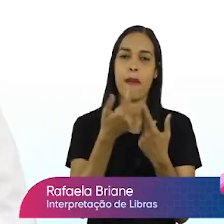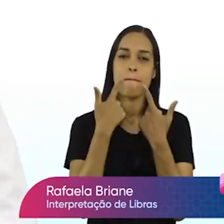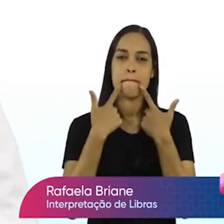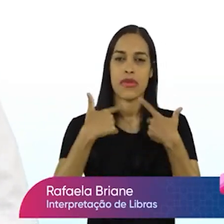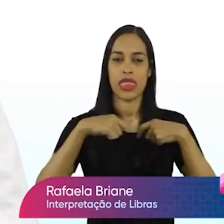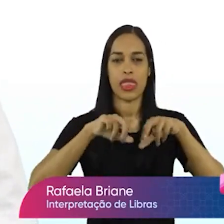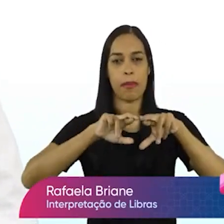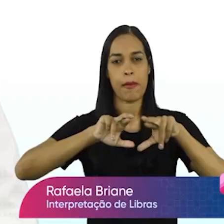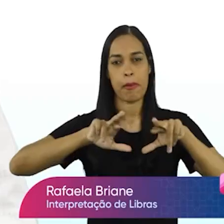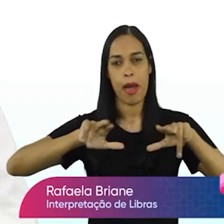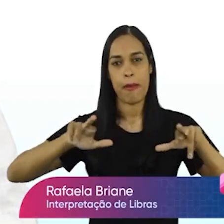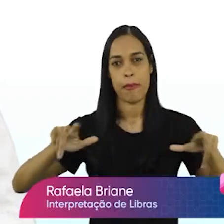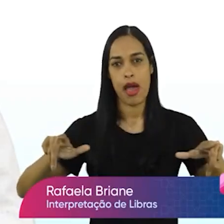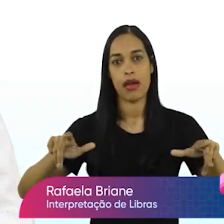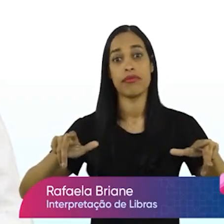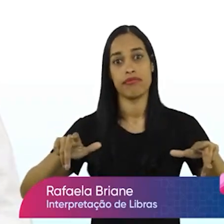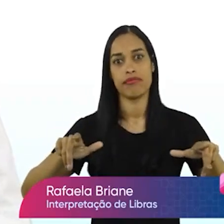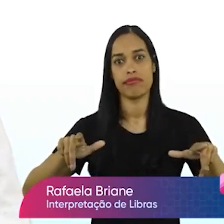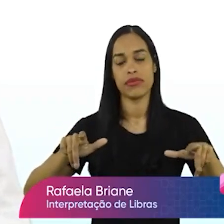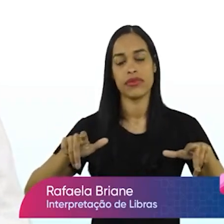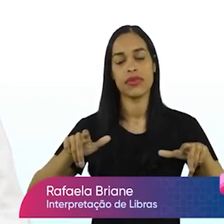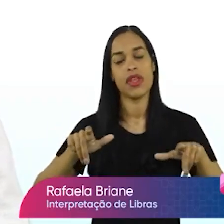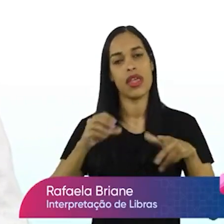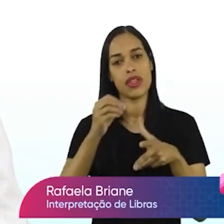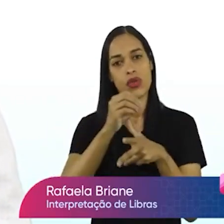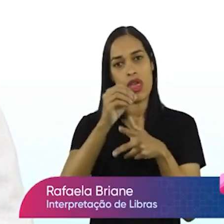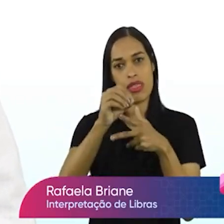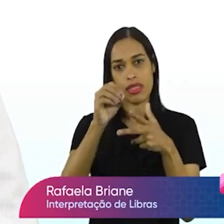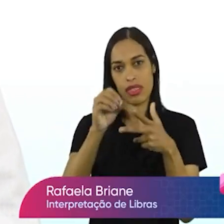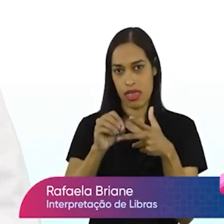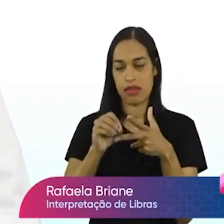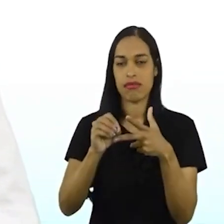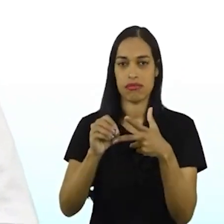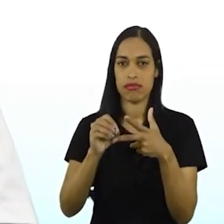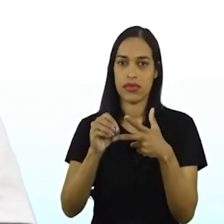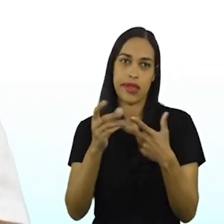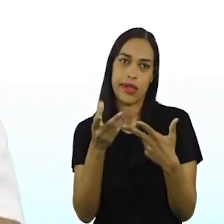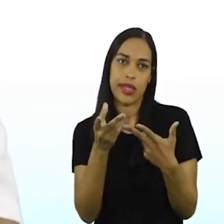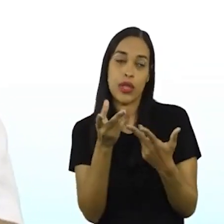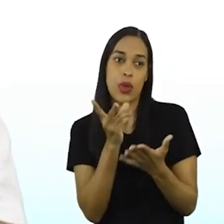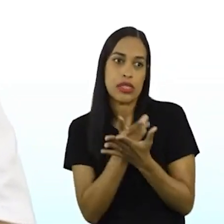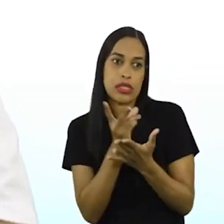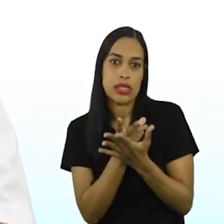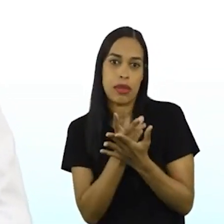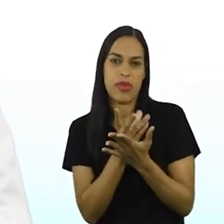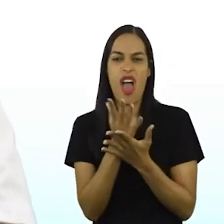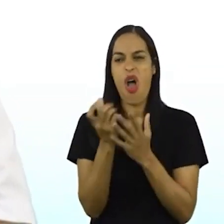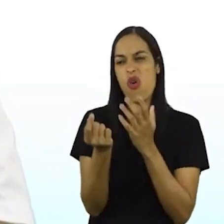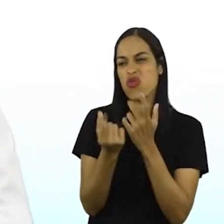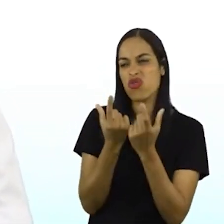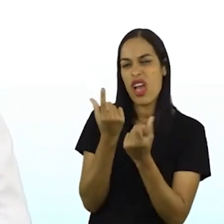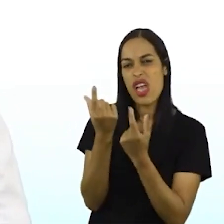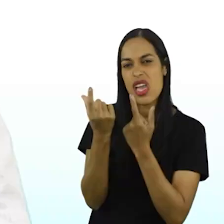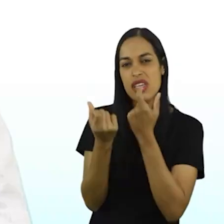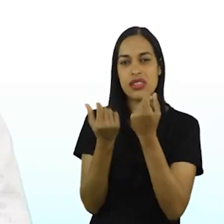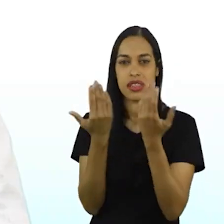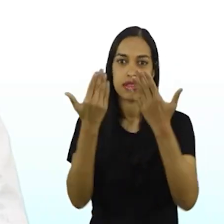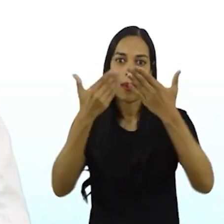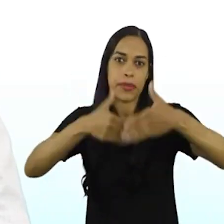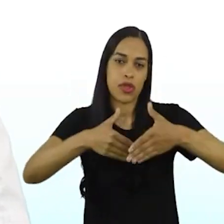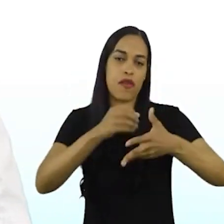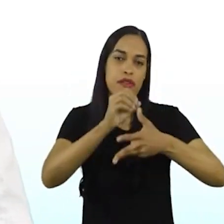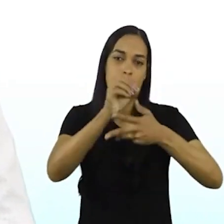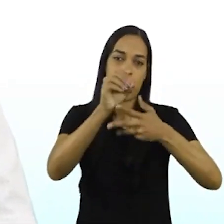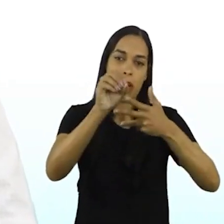Enem. Não, em relação à função referencial e apelativa, não. Ela aparece esporadicamente. De vez em quando